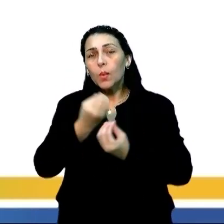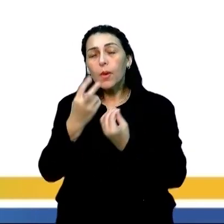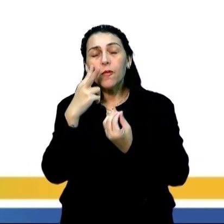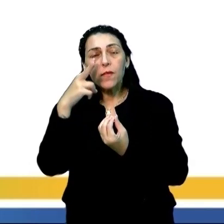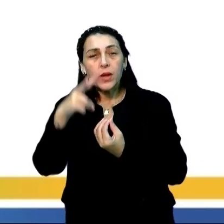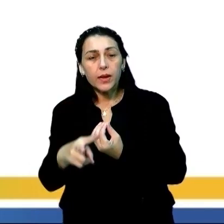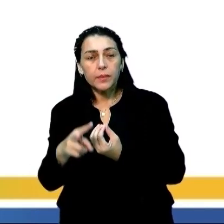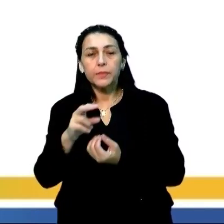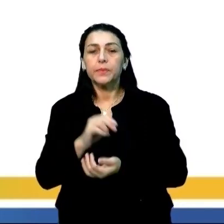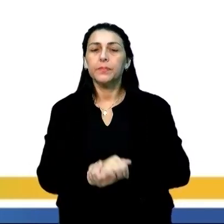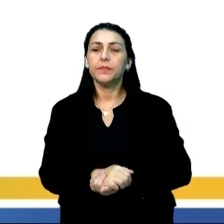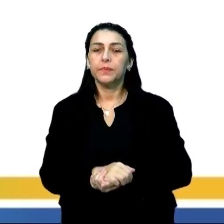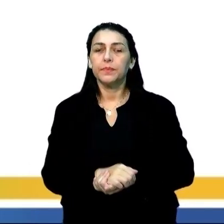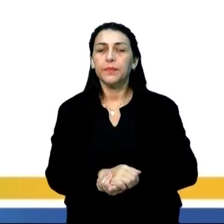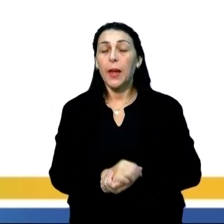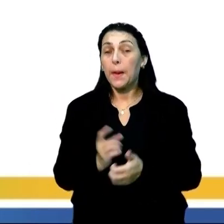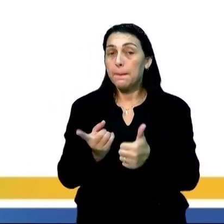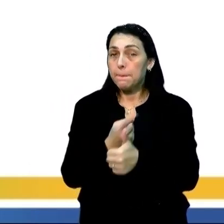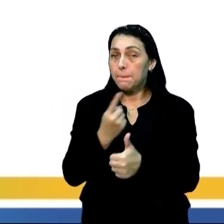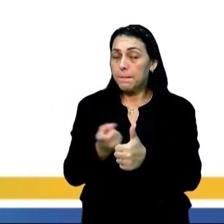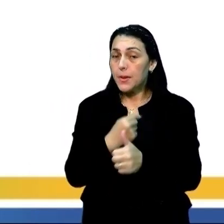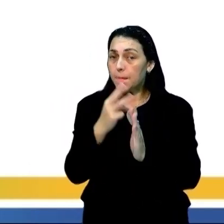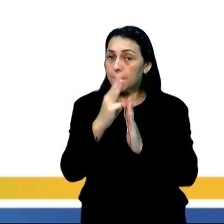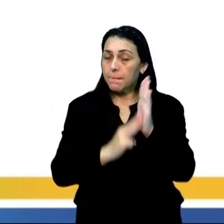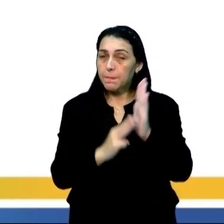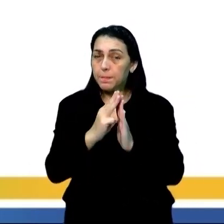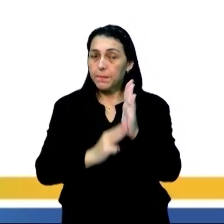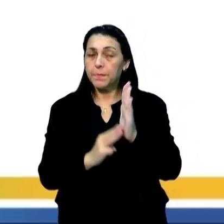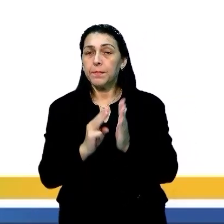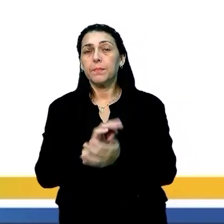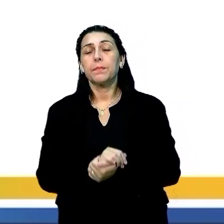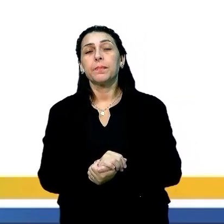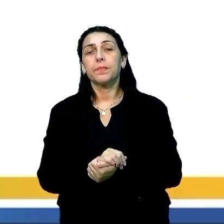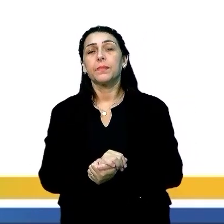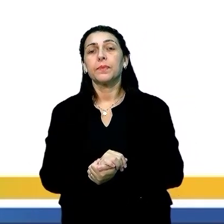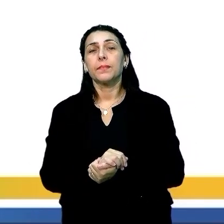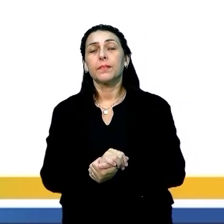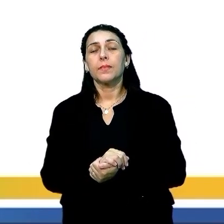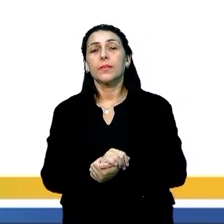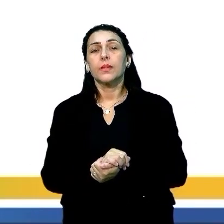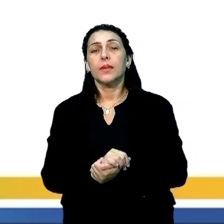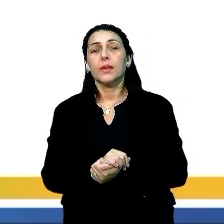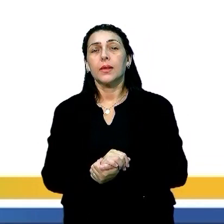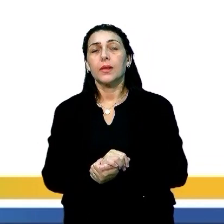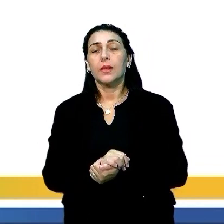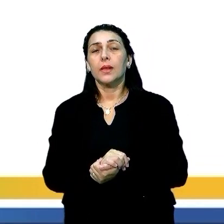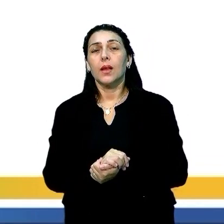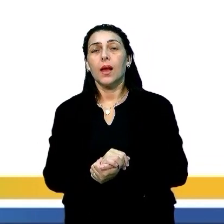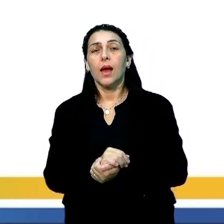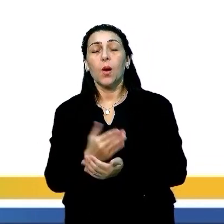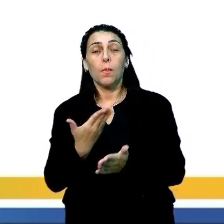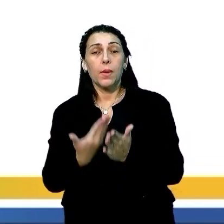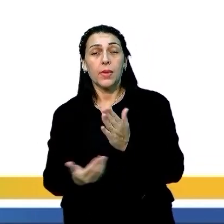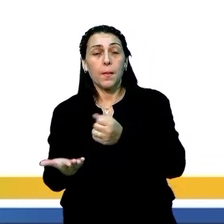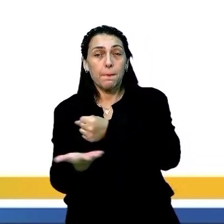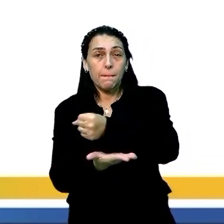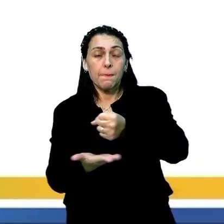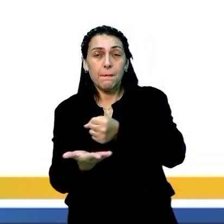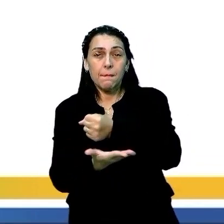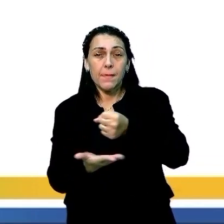Veremos a seguir. Primeiro método consistente: considerar a depreciação com base